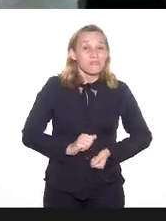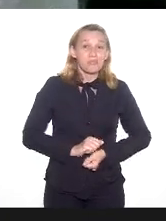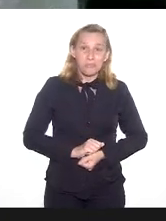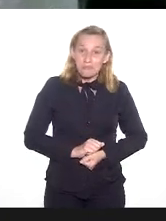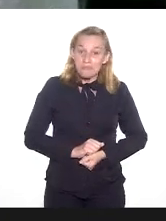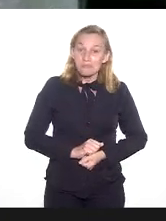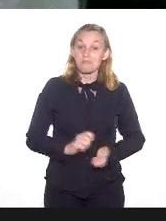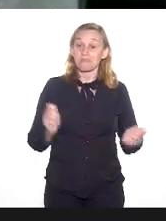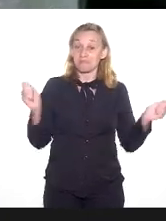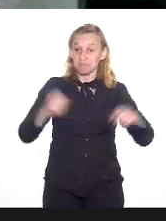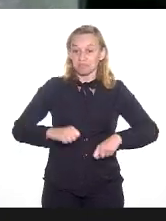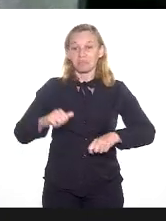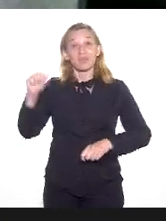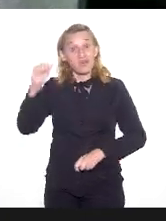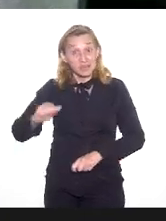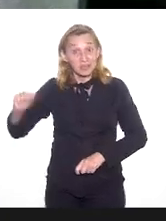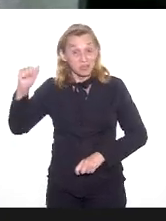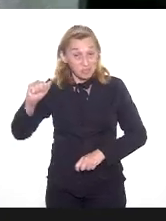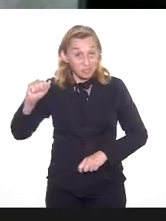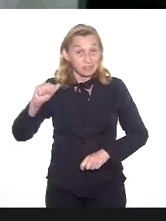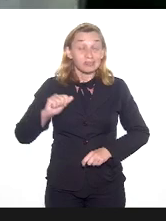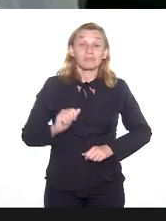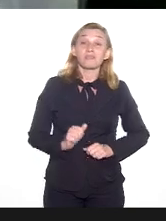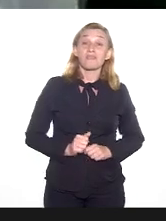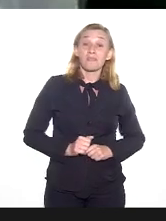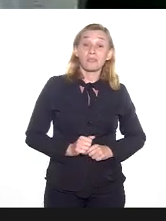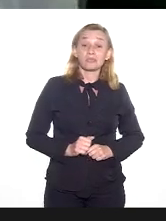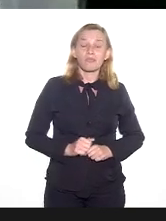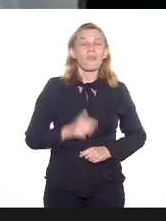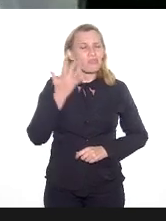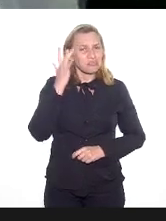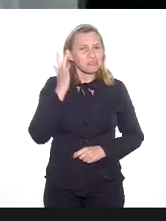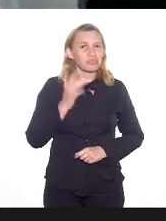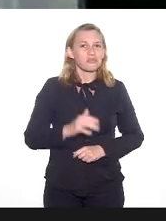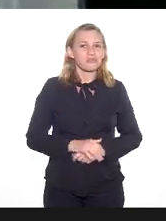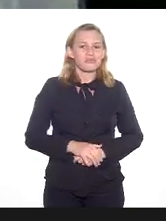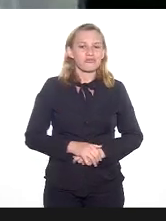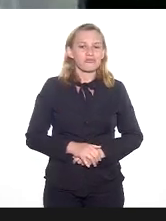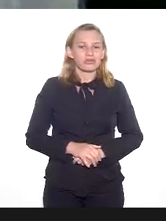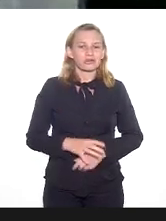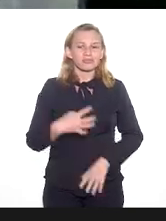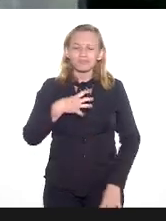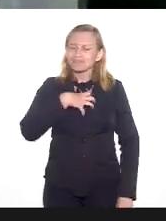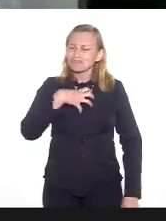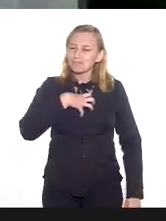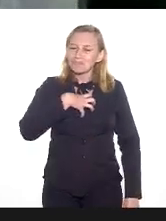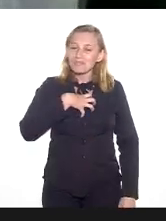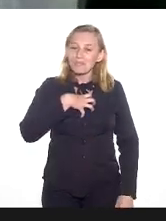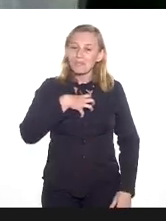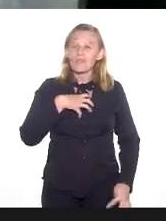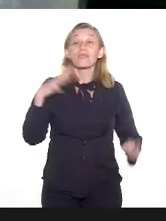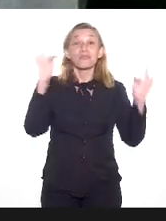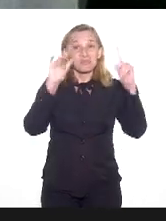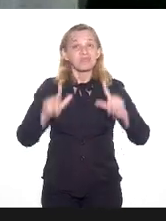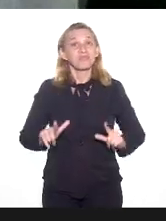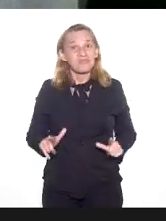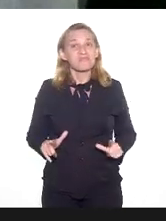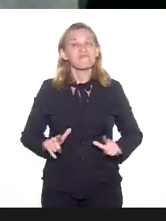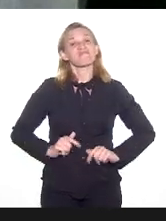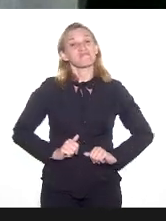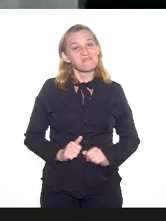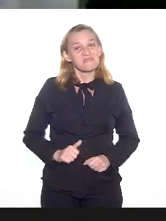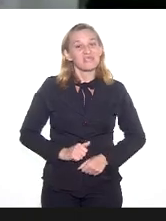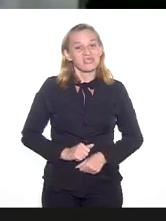competente dos assessores, das assessorias, eu acho que eu me sinto contemplado e